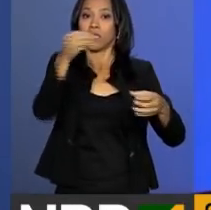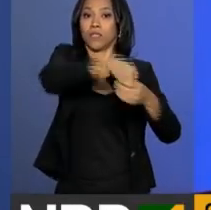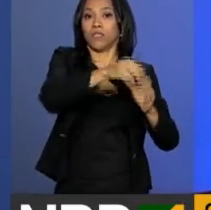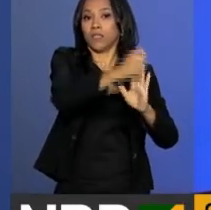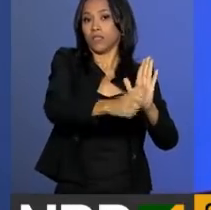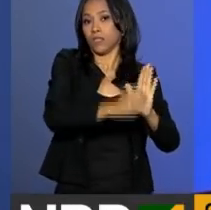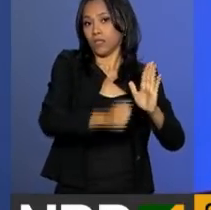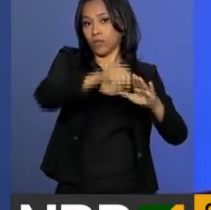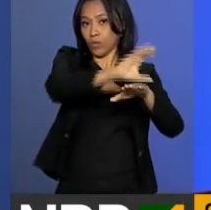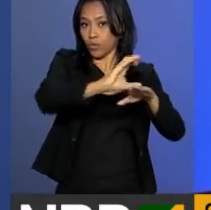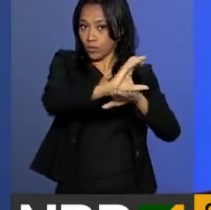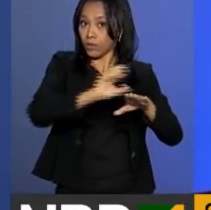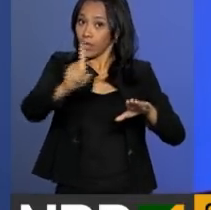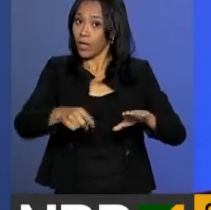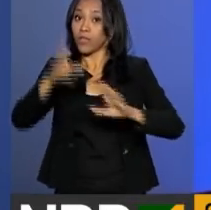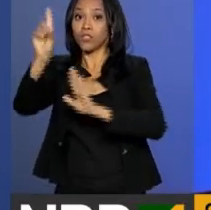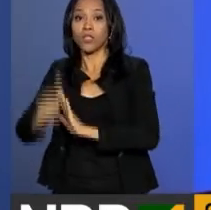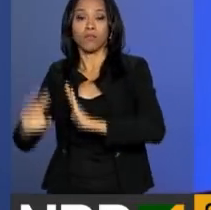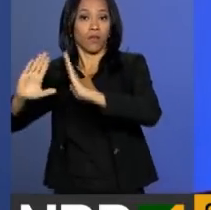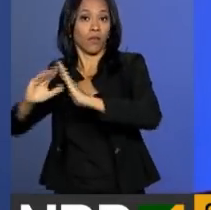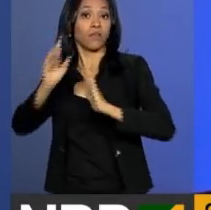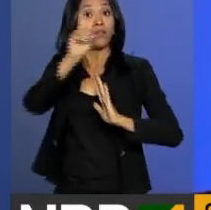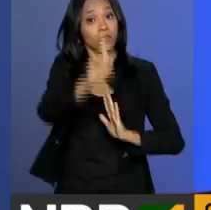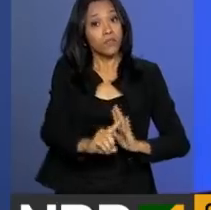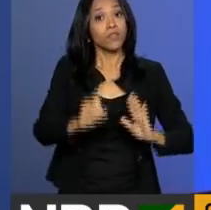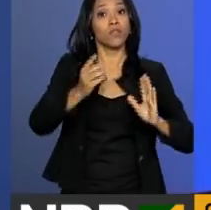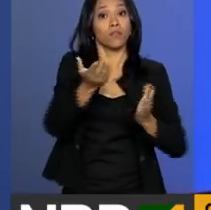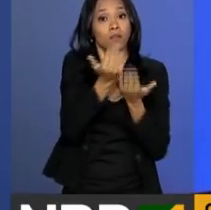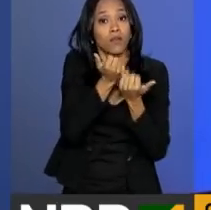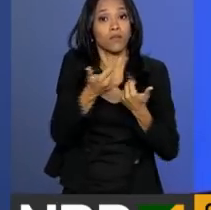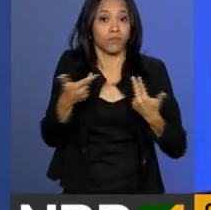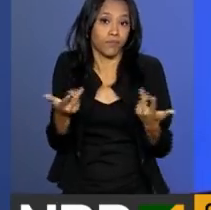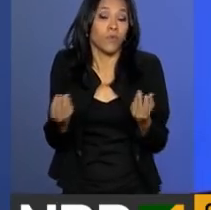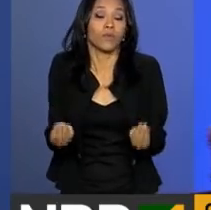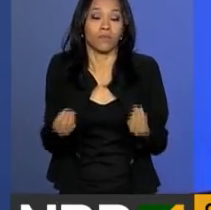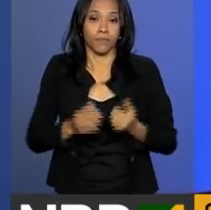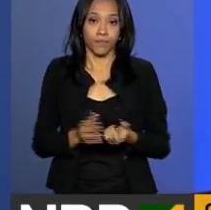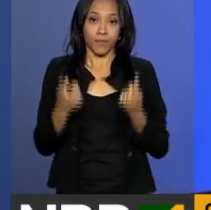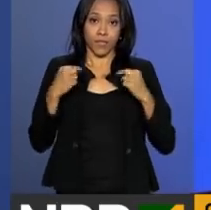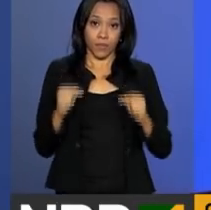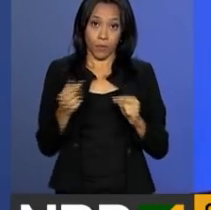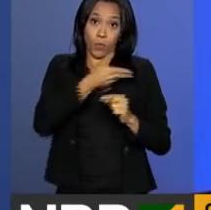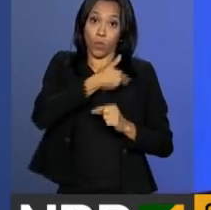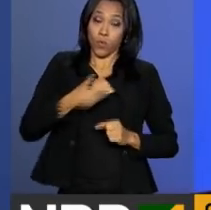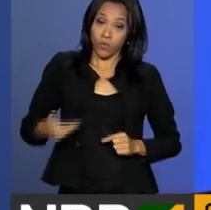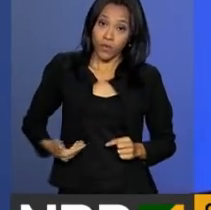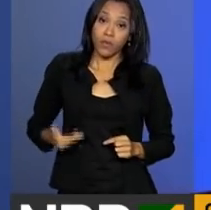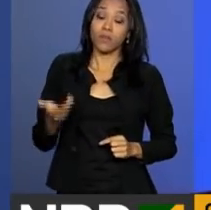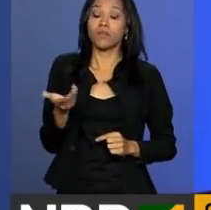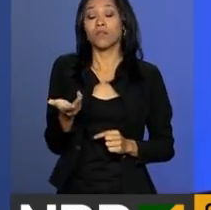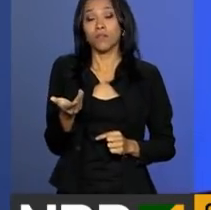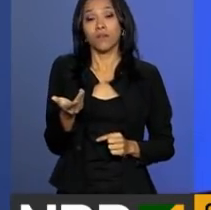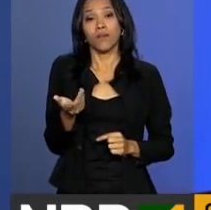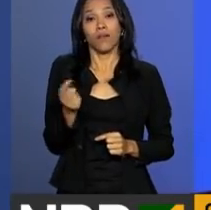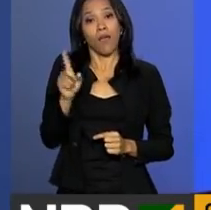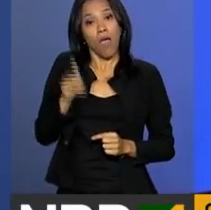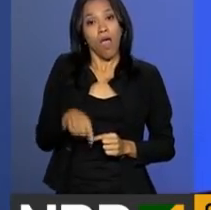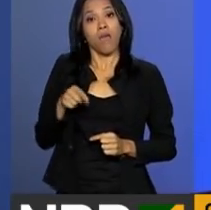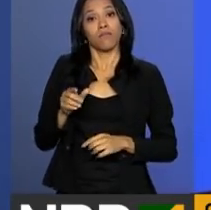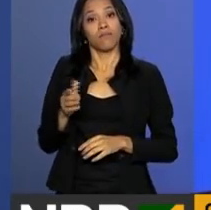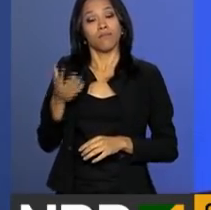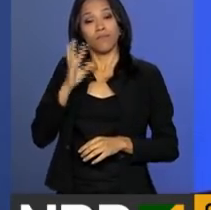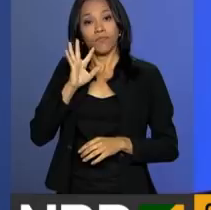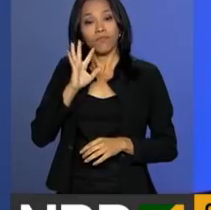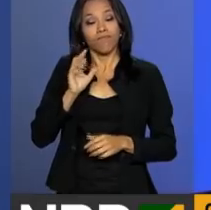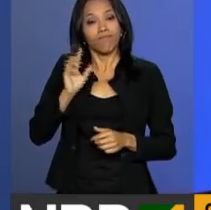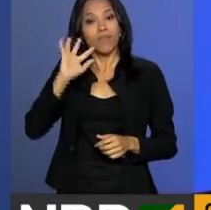embora em às vezes instintivamente somente o governo acaba a realizando esses pressupostos funcionais